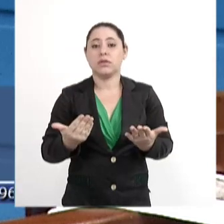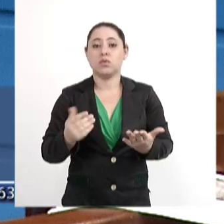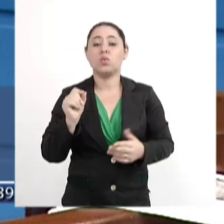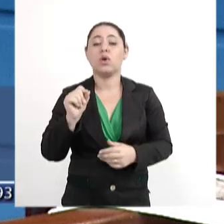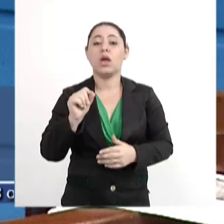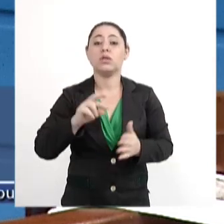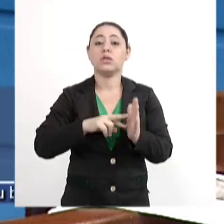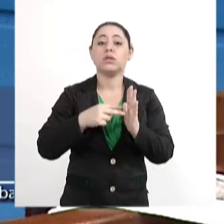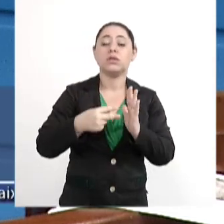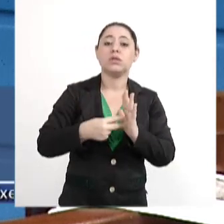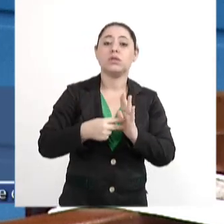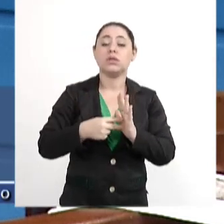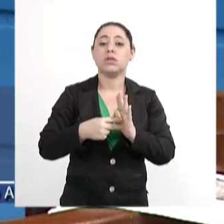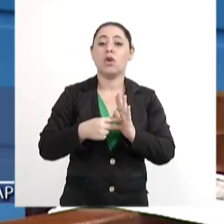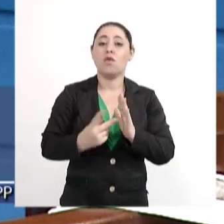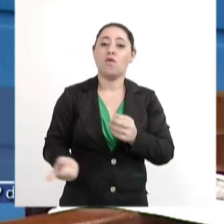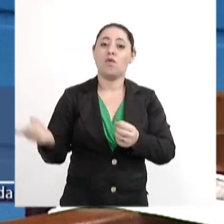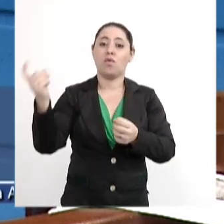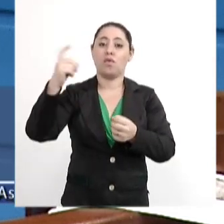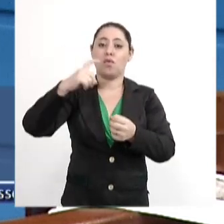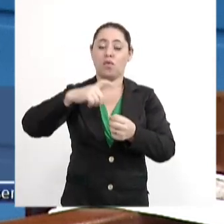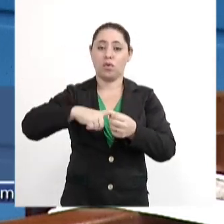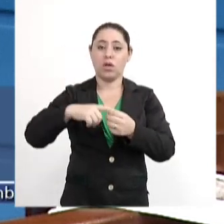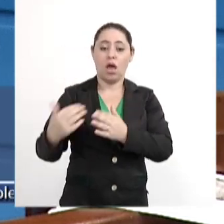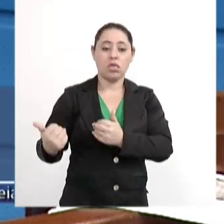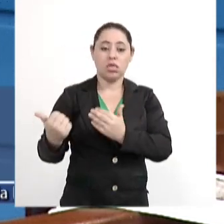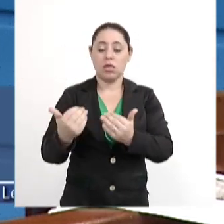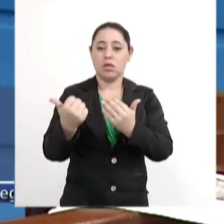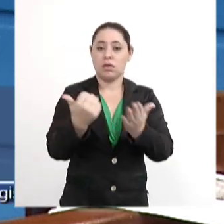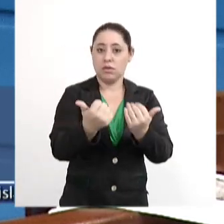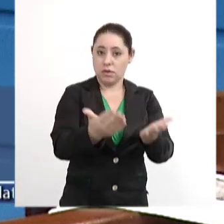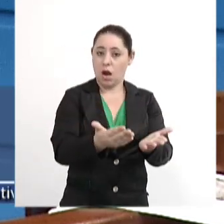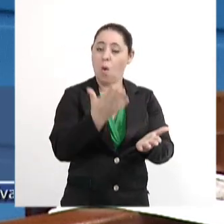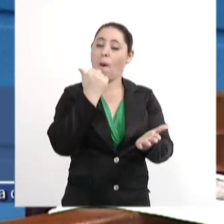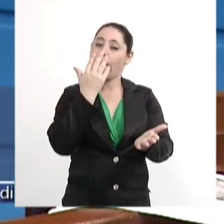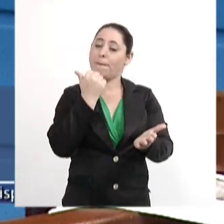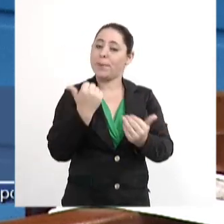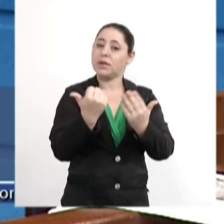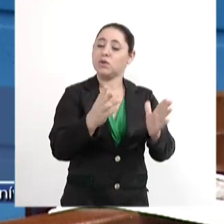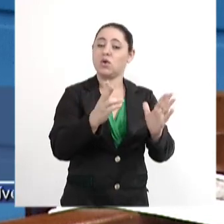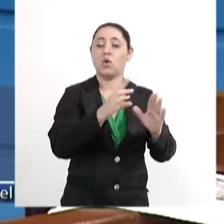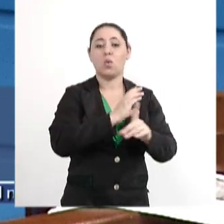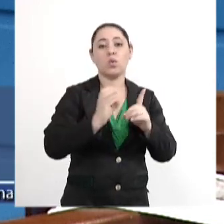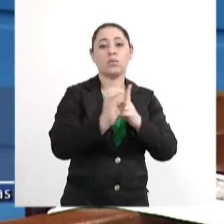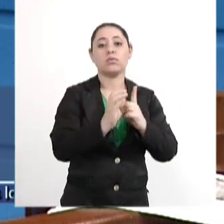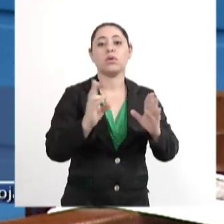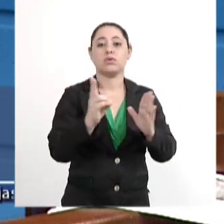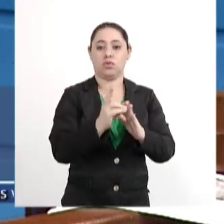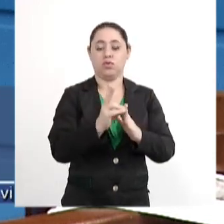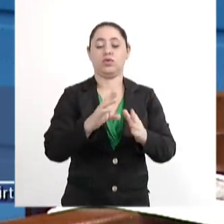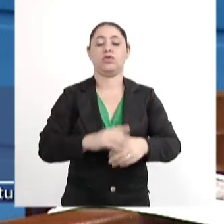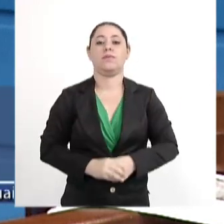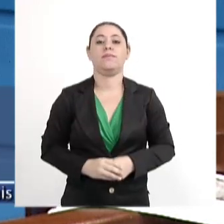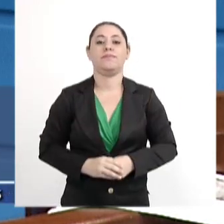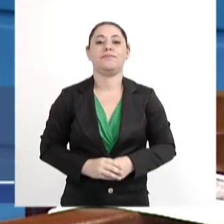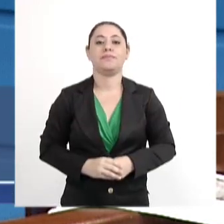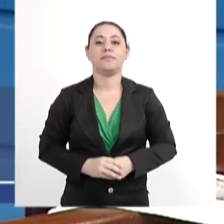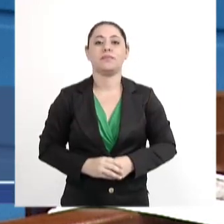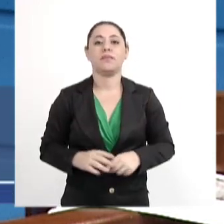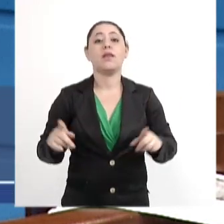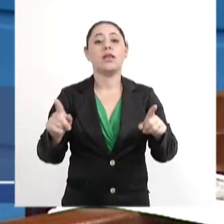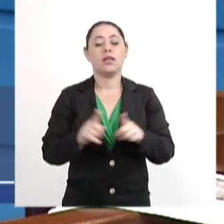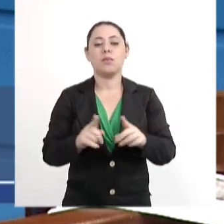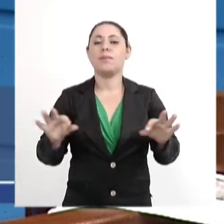sentido de restabelecer a entrega destas cestas básicas nas comunidades indígenas. E também,